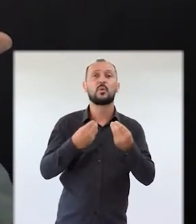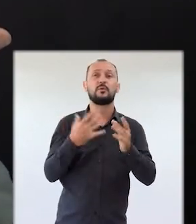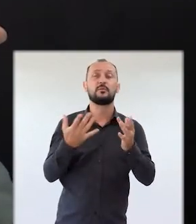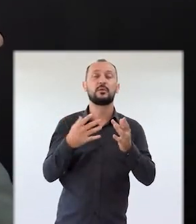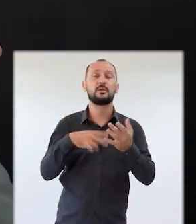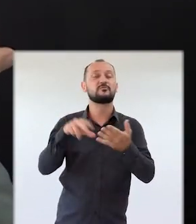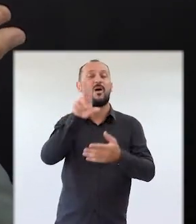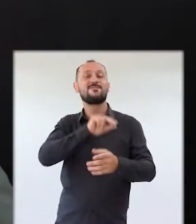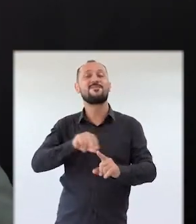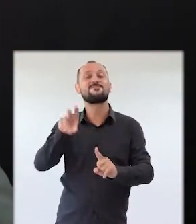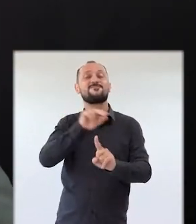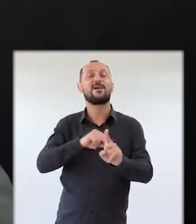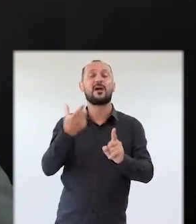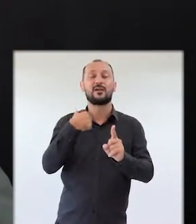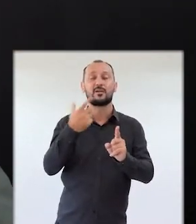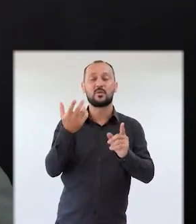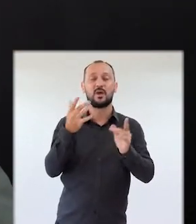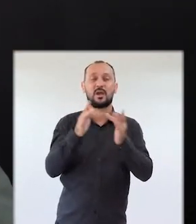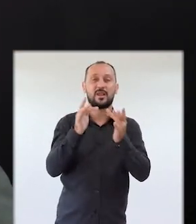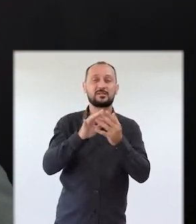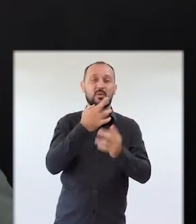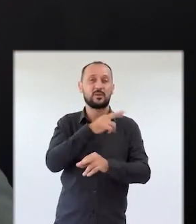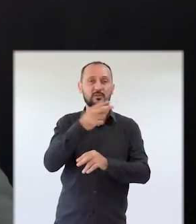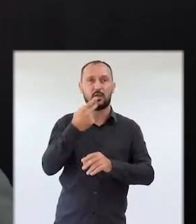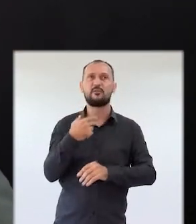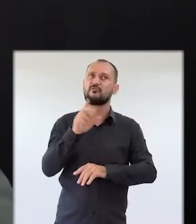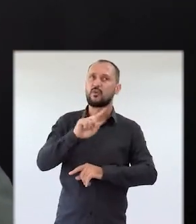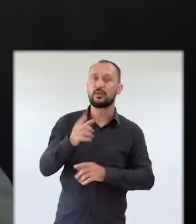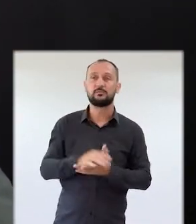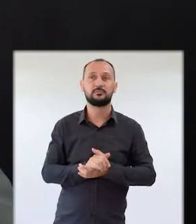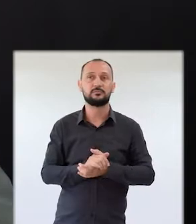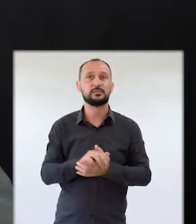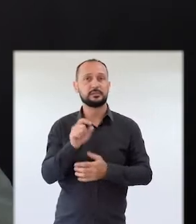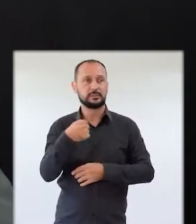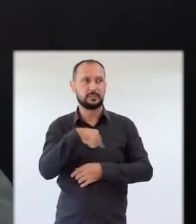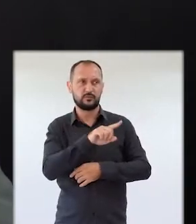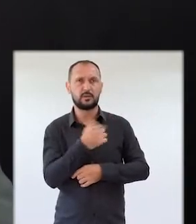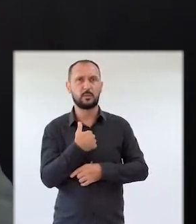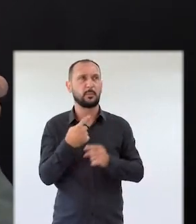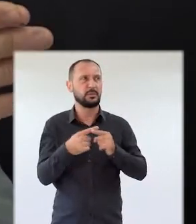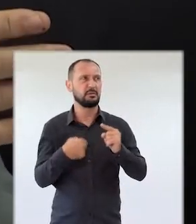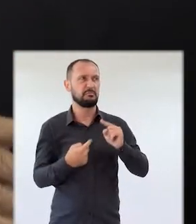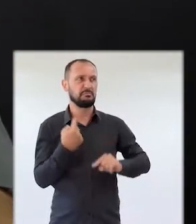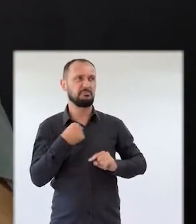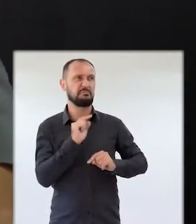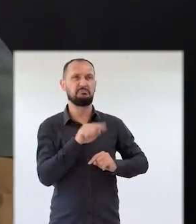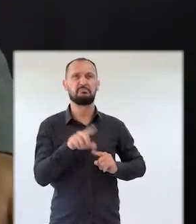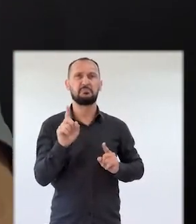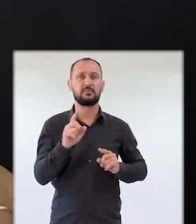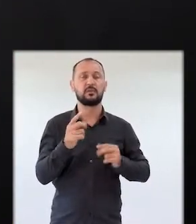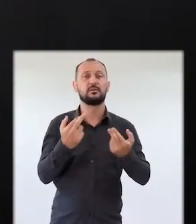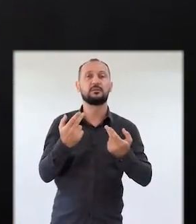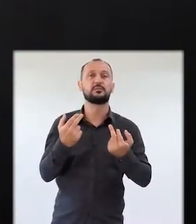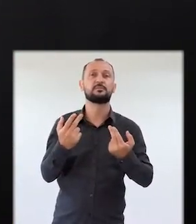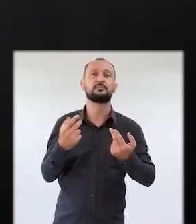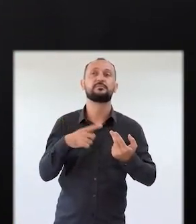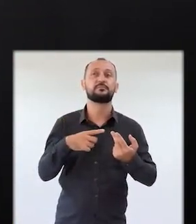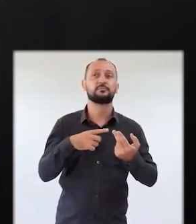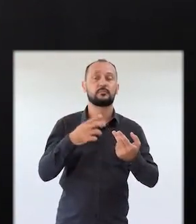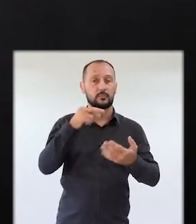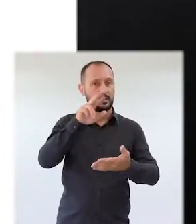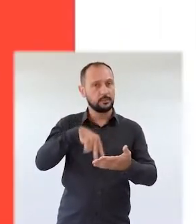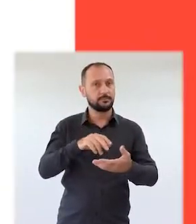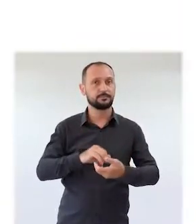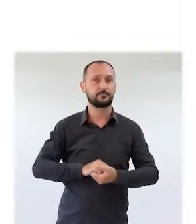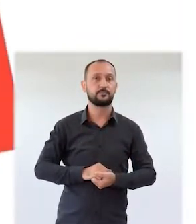cínica. Né? Aí é claro, né, você vai ficar dizendo: bom, se ele não vai, o que eu tenho a ver com isso? Por isso o mesmo vale em relação à